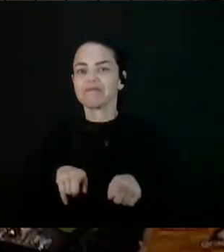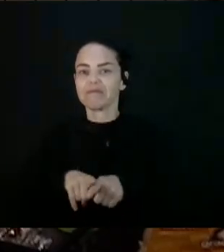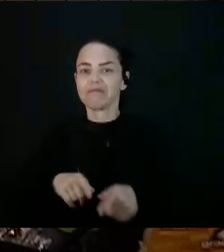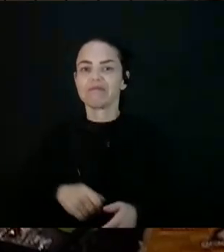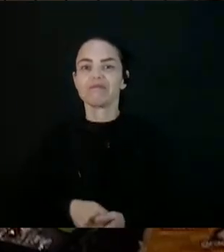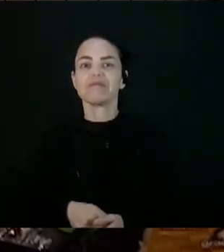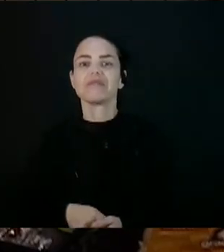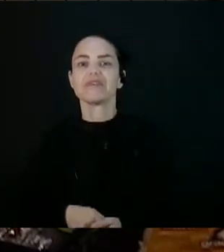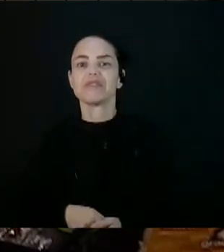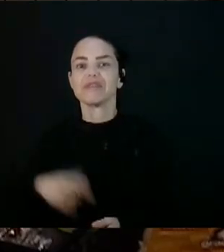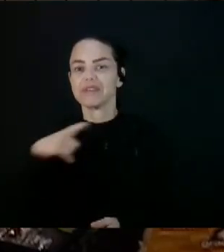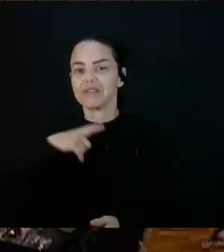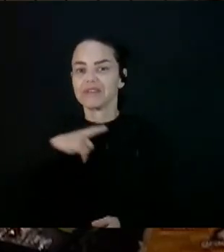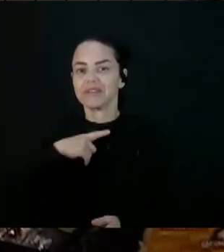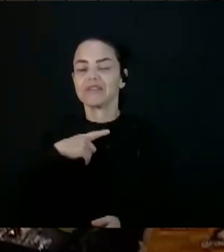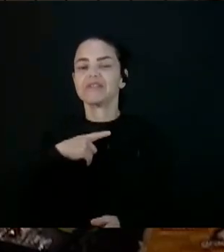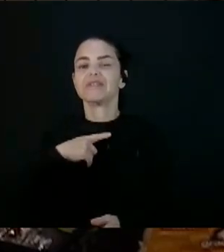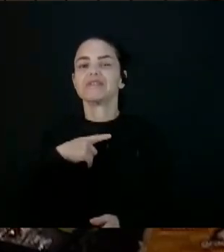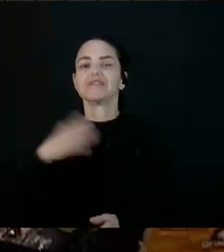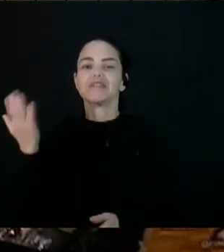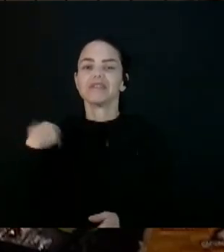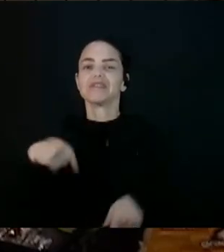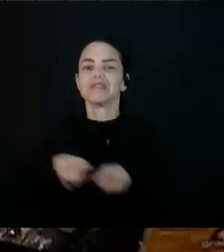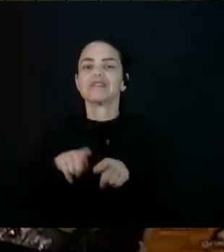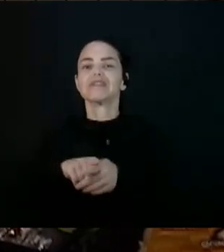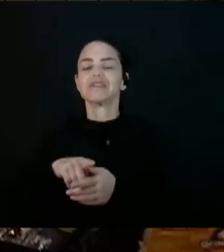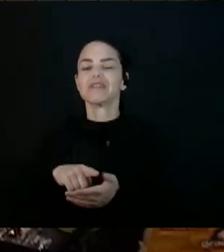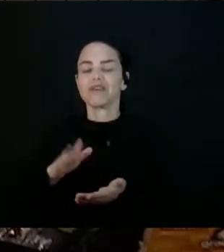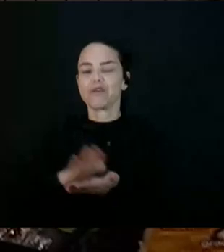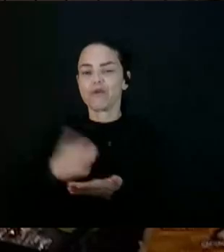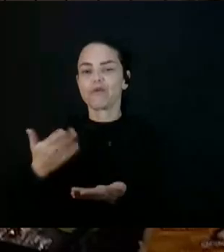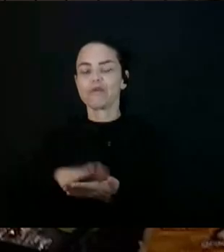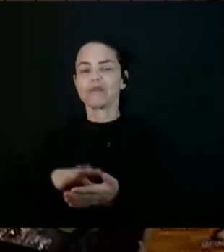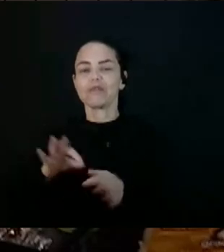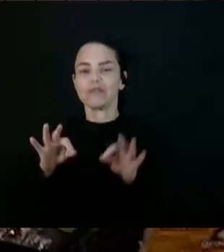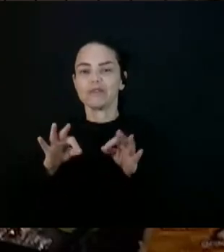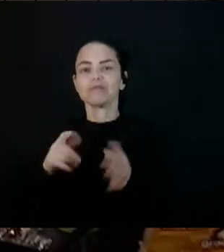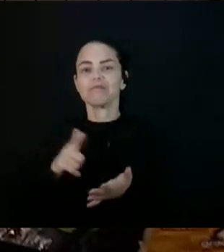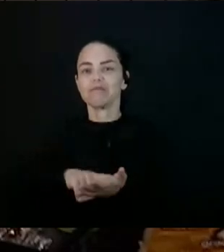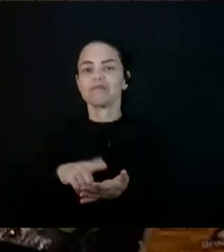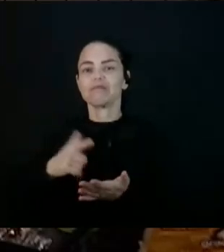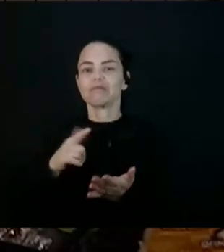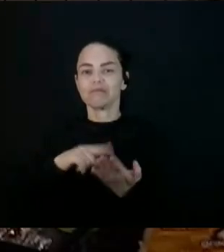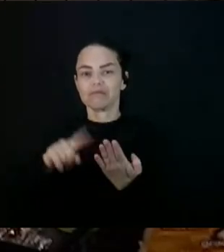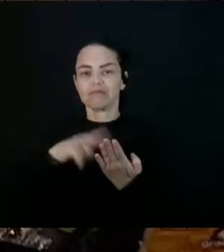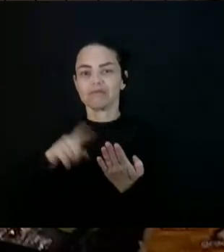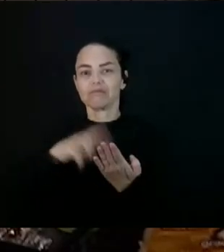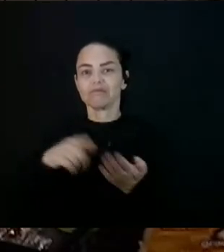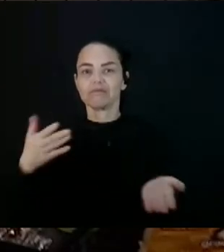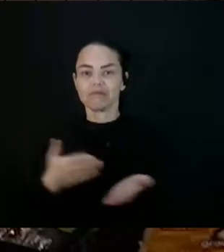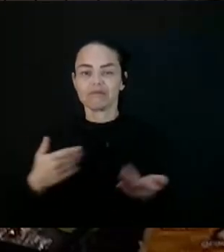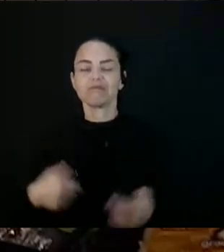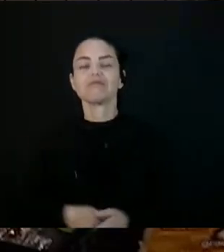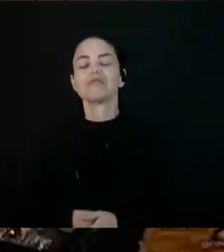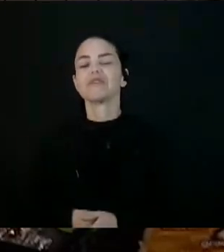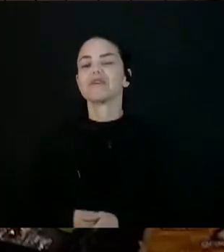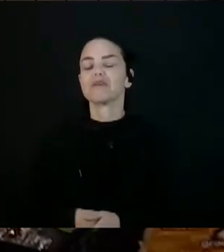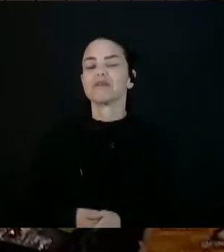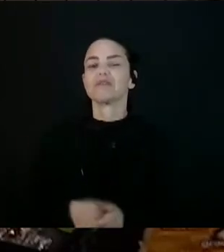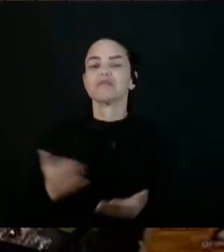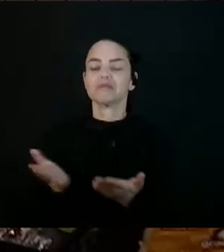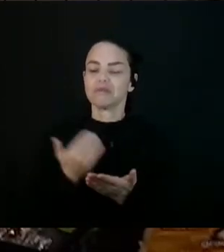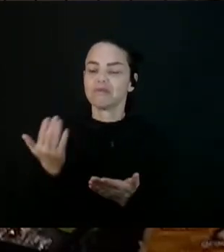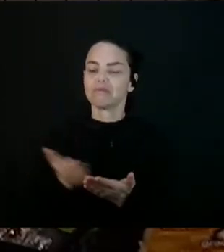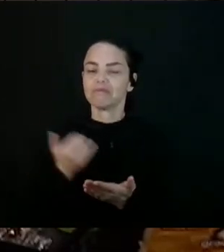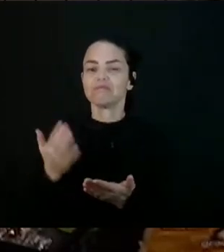tinha figurinha na época dele também. Bom, você tem celular? Tem. E agora, com o álbum de figurinhas, você está vendo